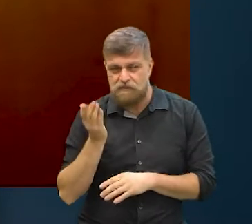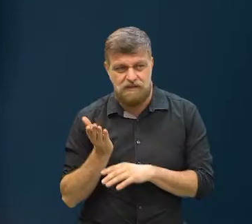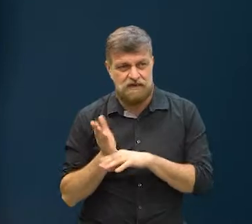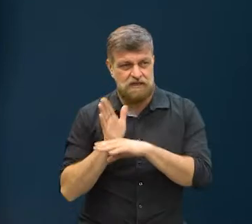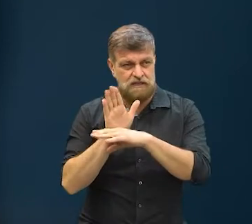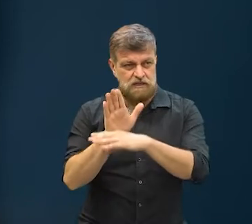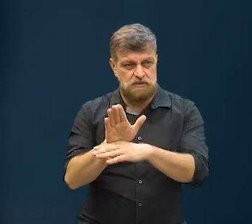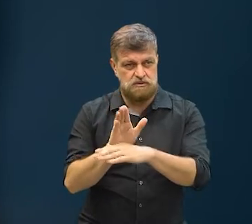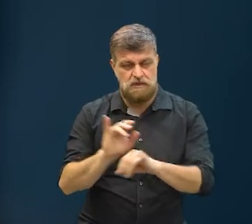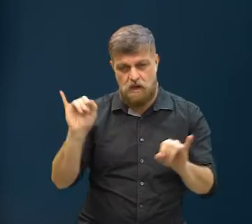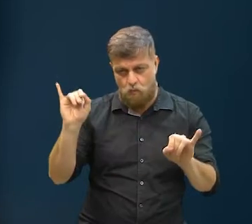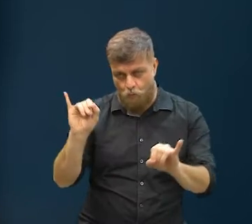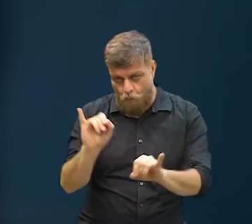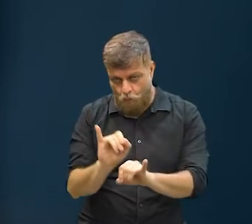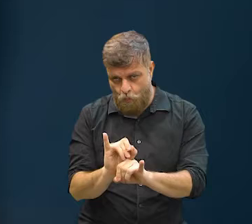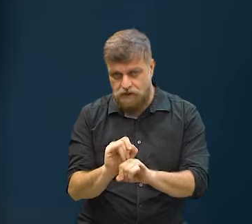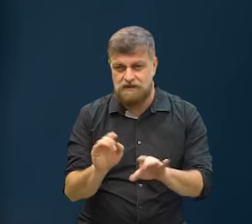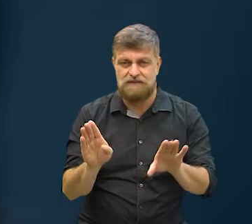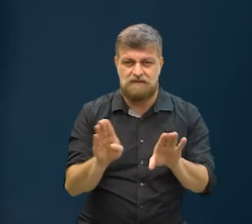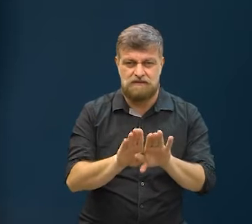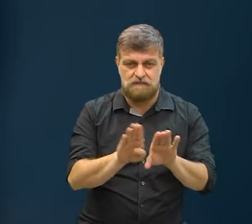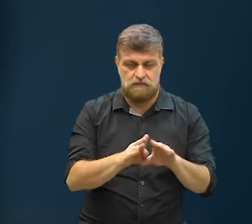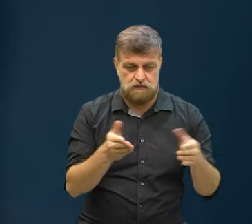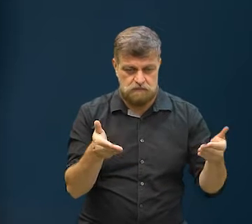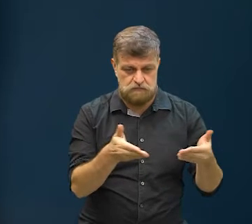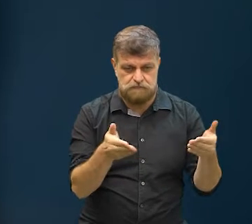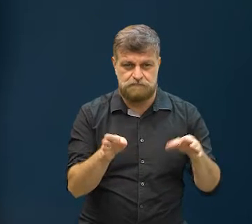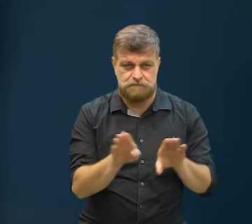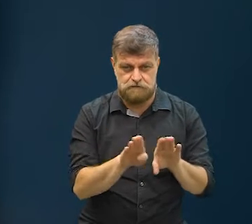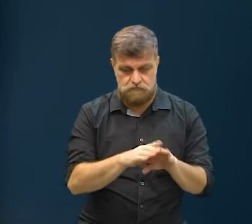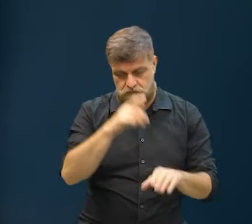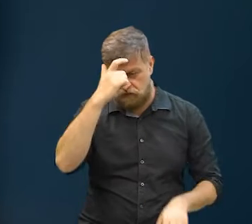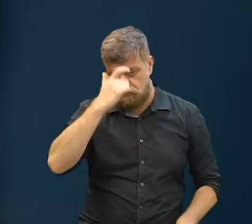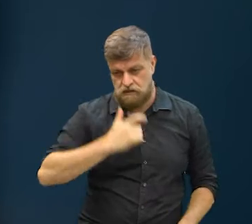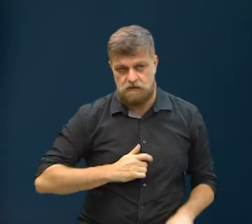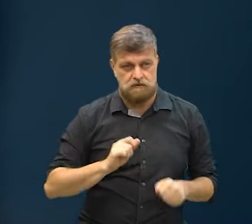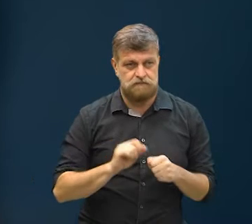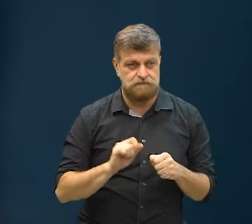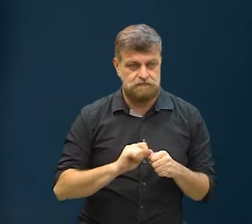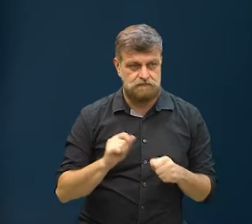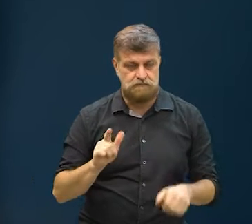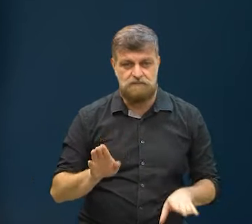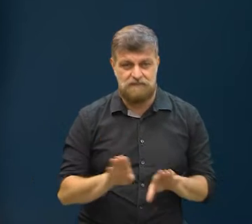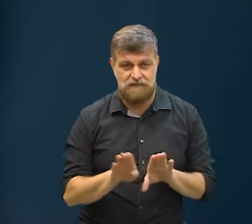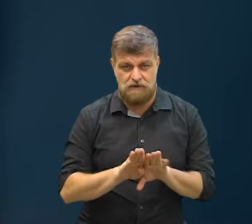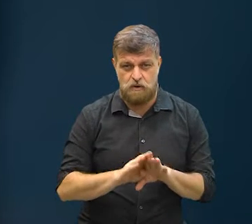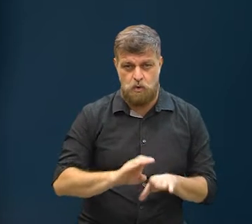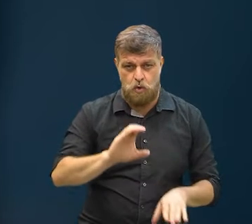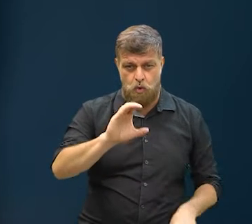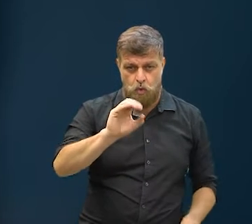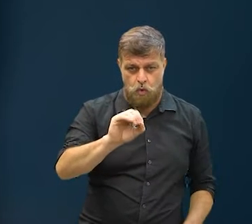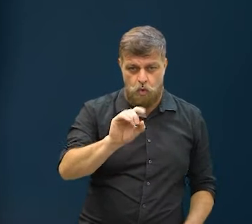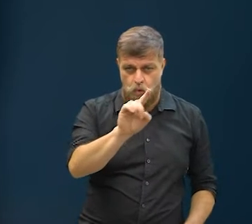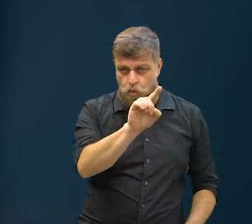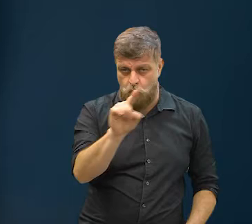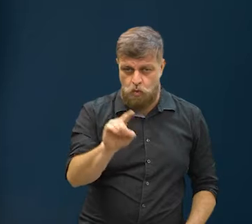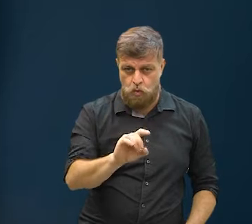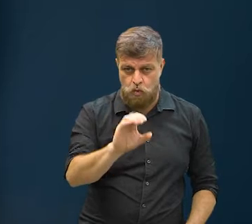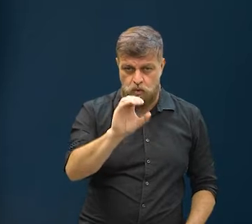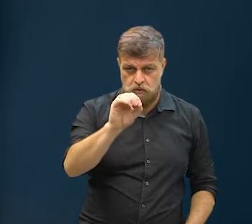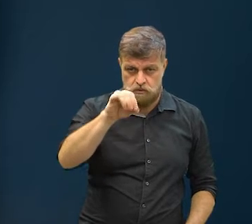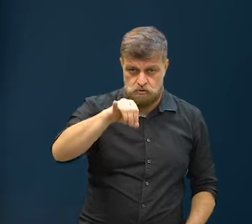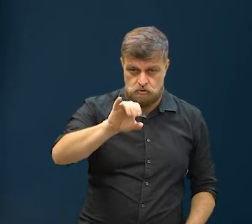ajudar, tanto nessa parte de emagrecimento. Hoje também eu entro um pouco com uma parte de ozonioterapia, que tem ajudado muito nessa